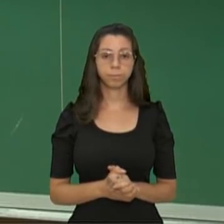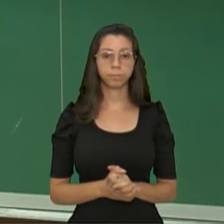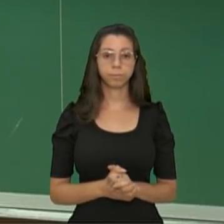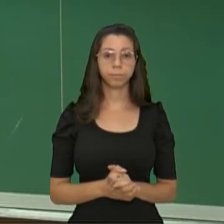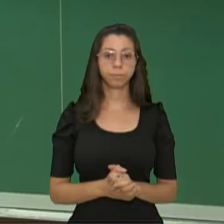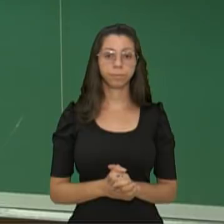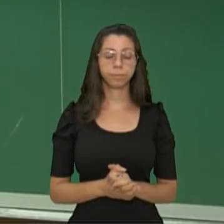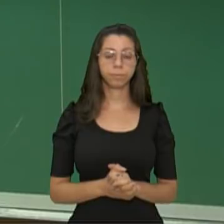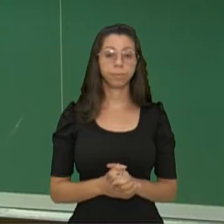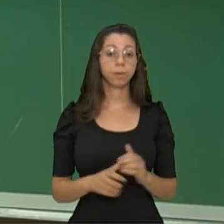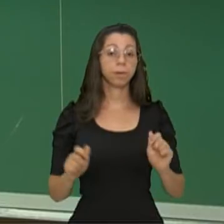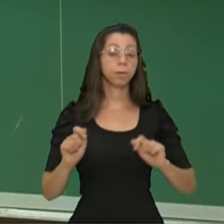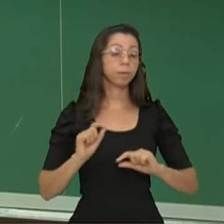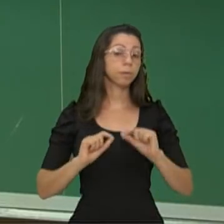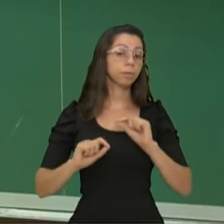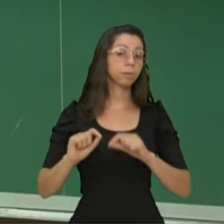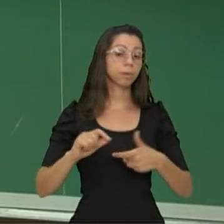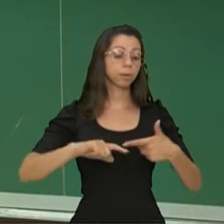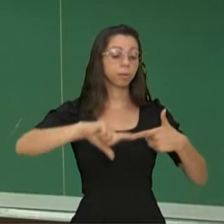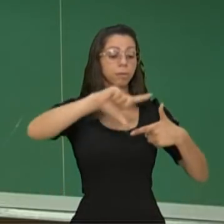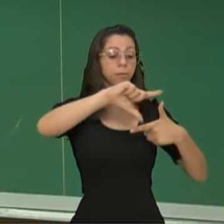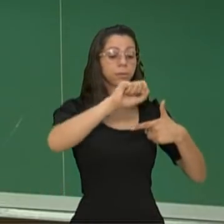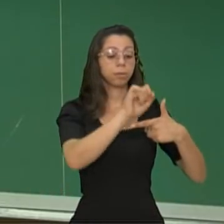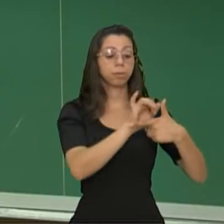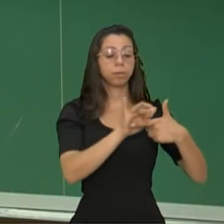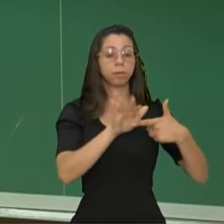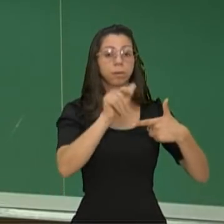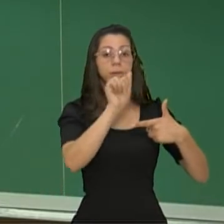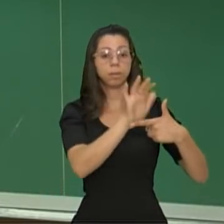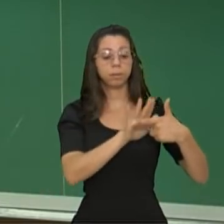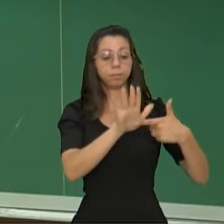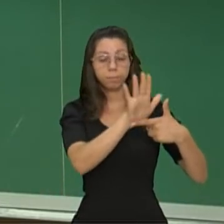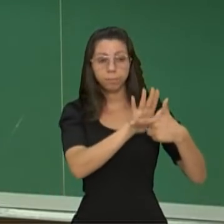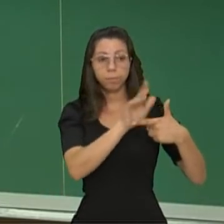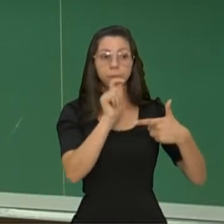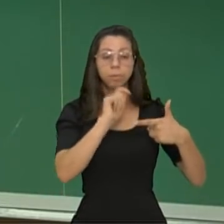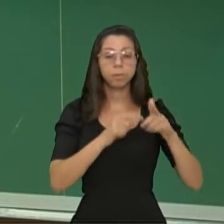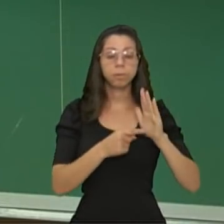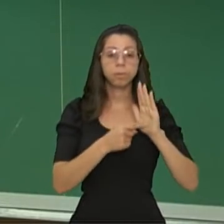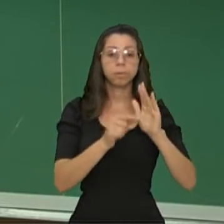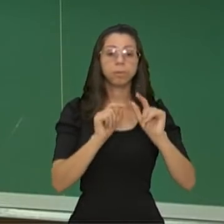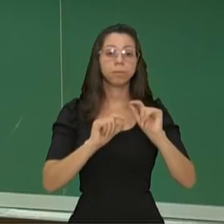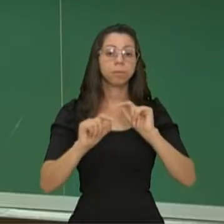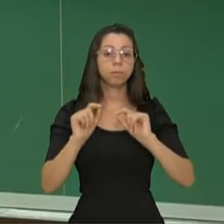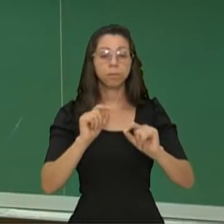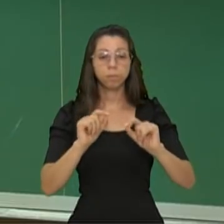Agora eu quero a área do retângulo. A área do retângulo ela foi representada por